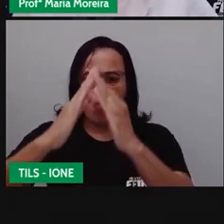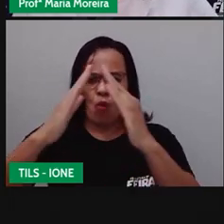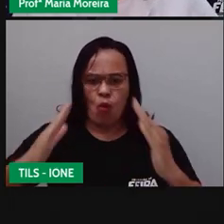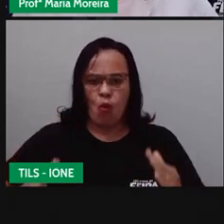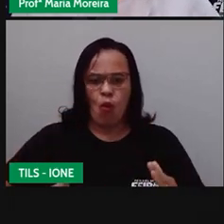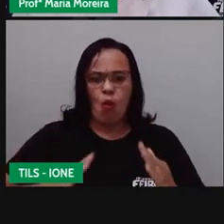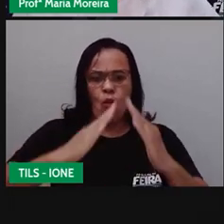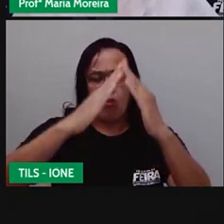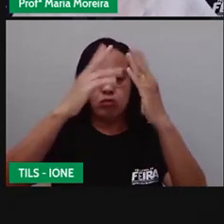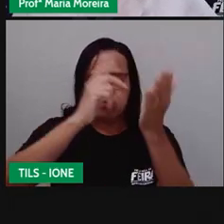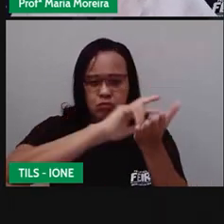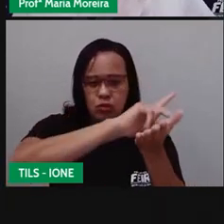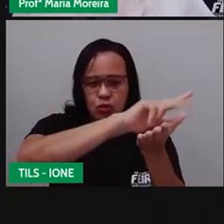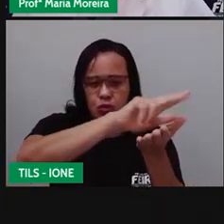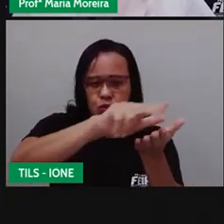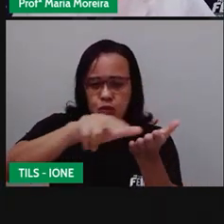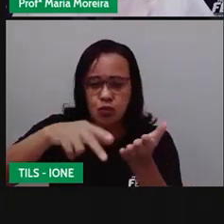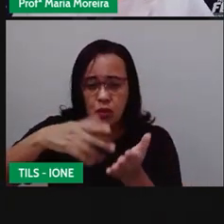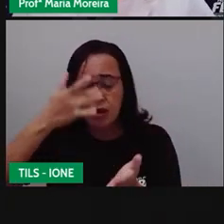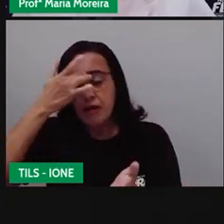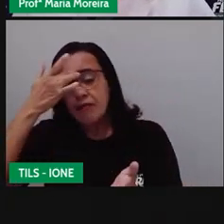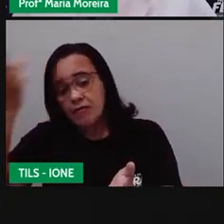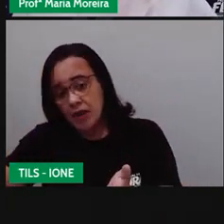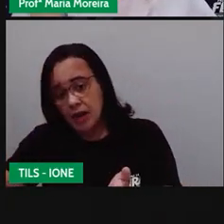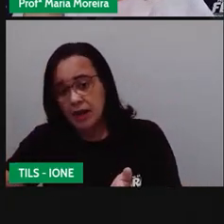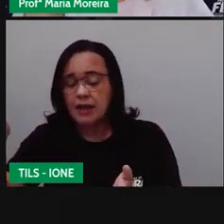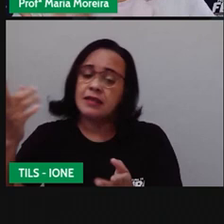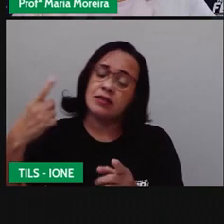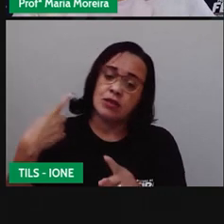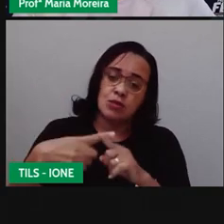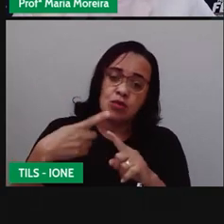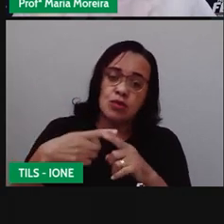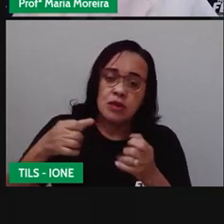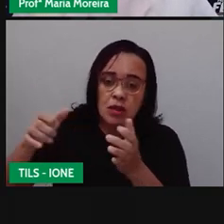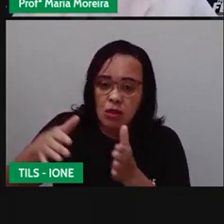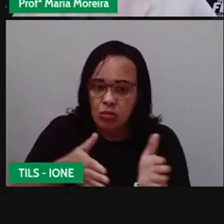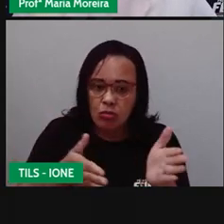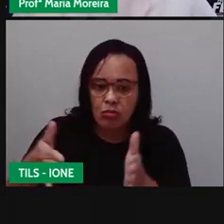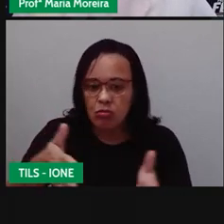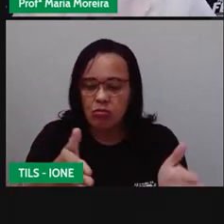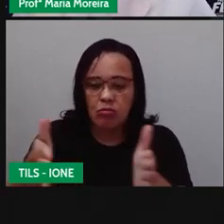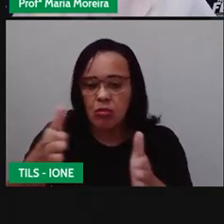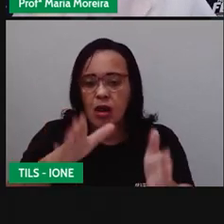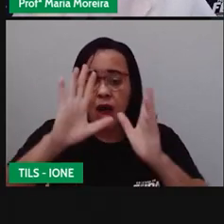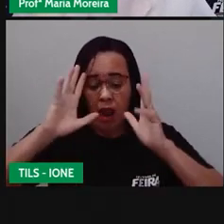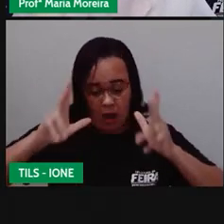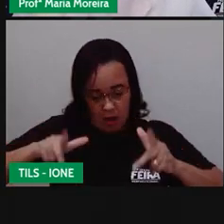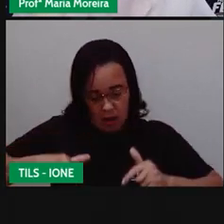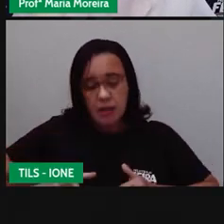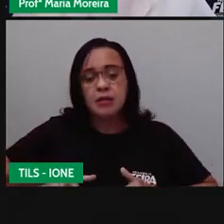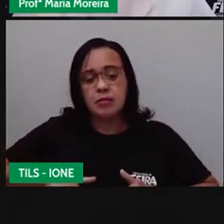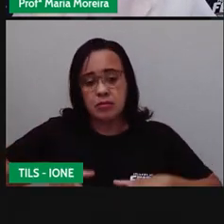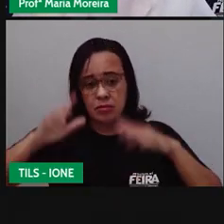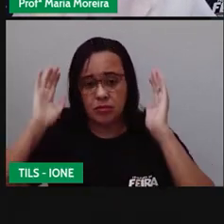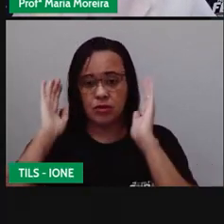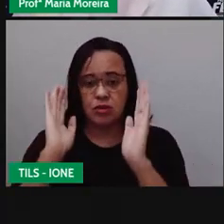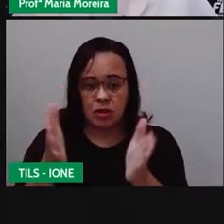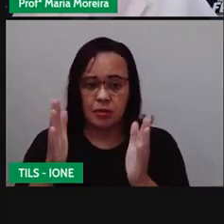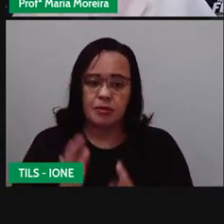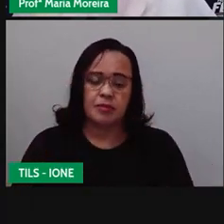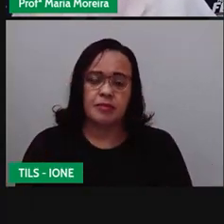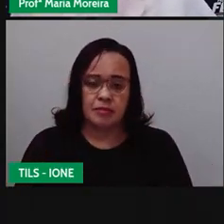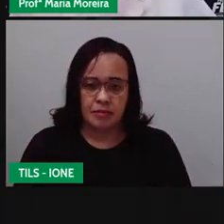obviamente que era muito mais fácil se já existisse o quê? Um caminho limpo e pavimentado, como foi o que a prova falou.